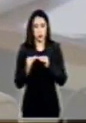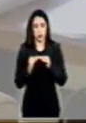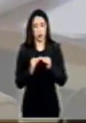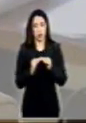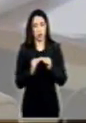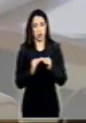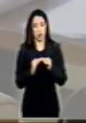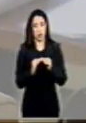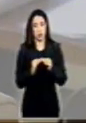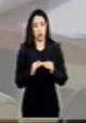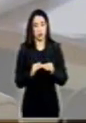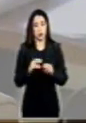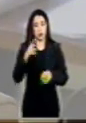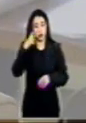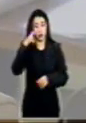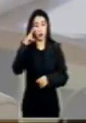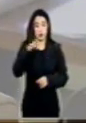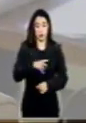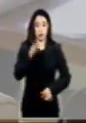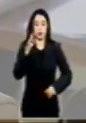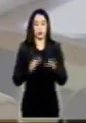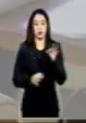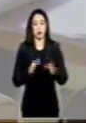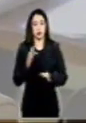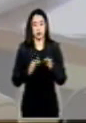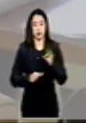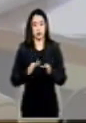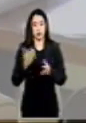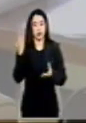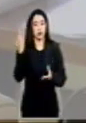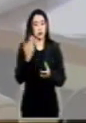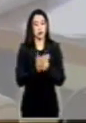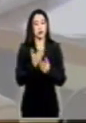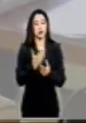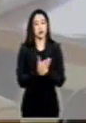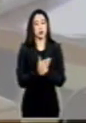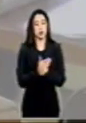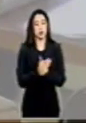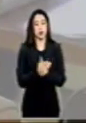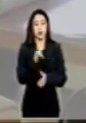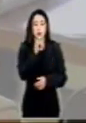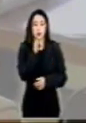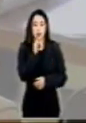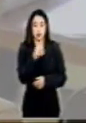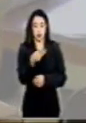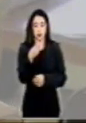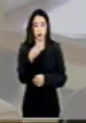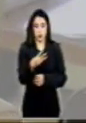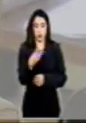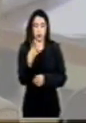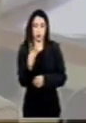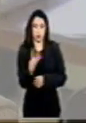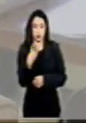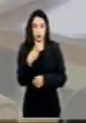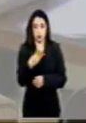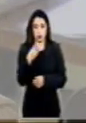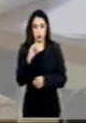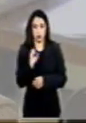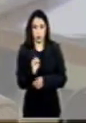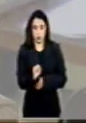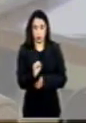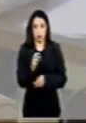sobre a supervisão judicial do inquérito, como, por exemplo, o inquérito 3438 e a